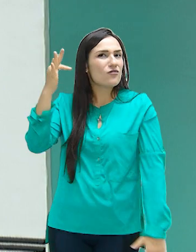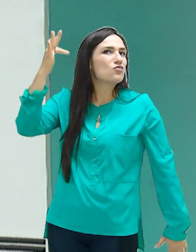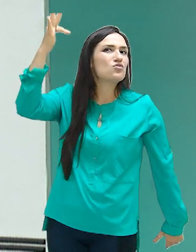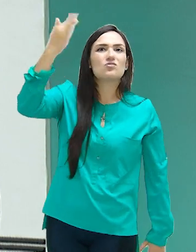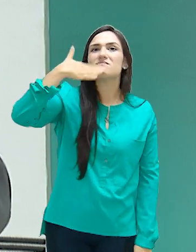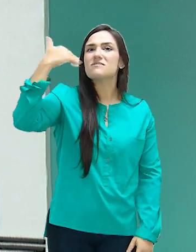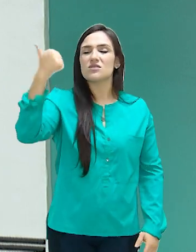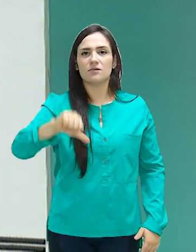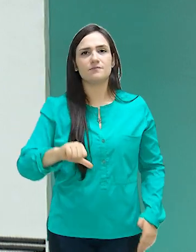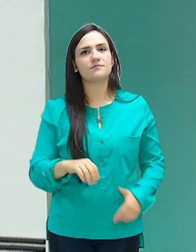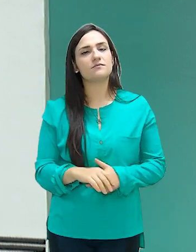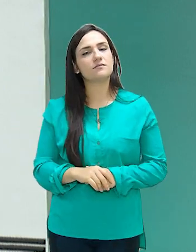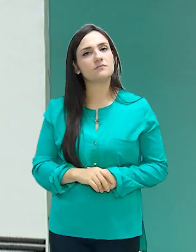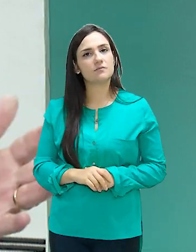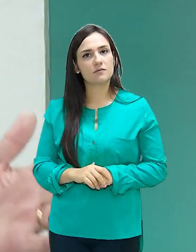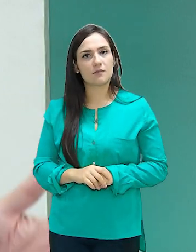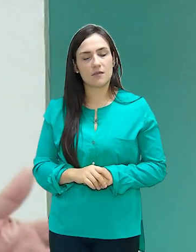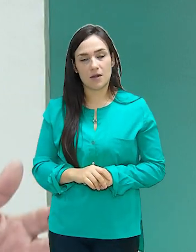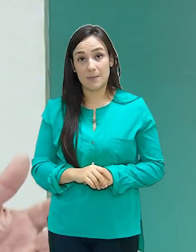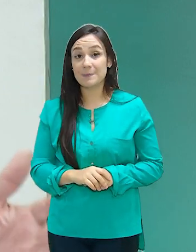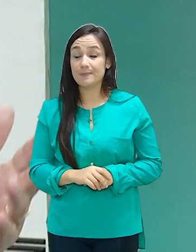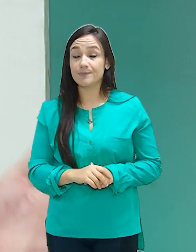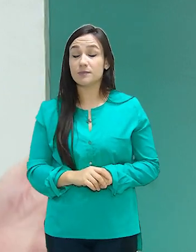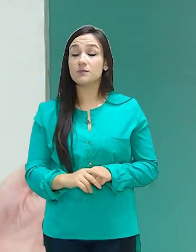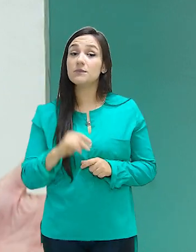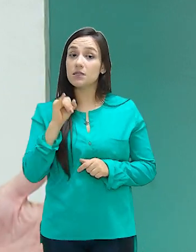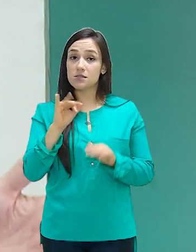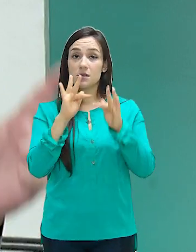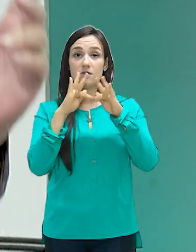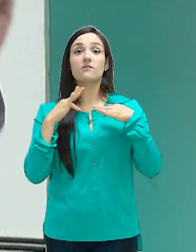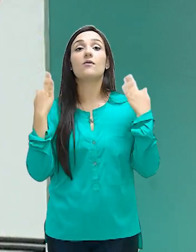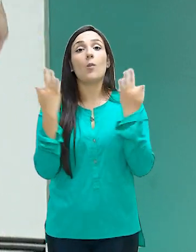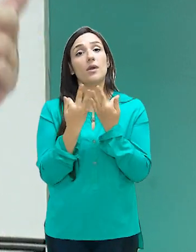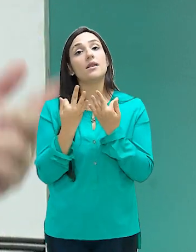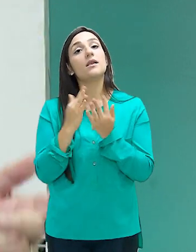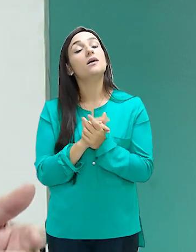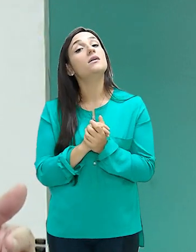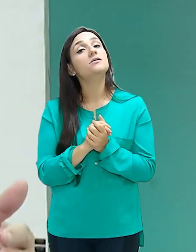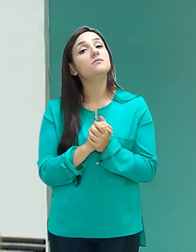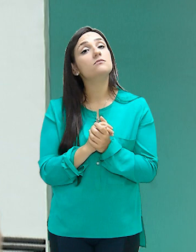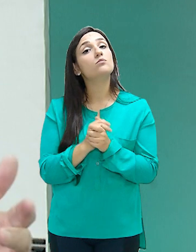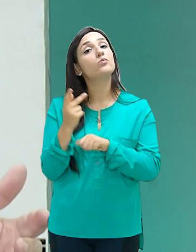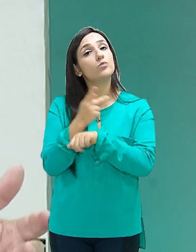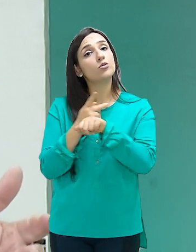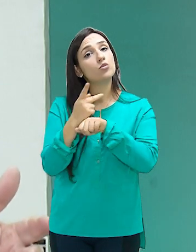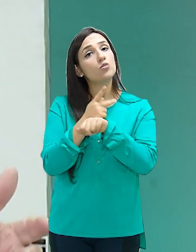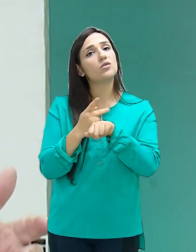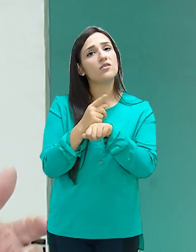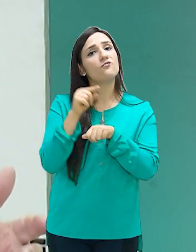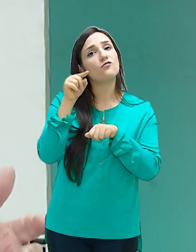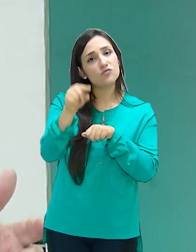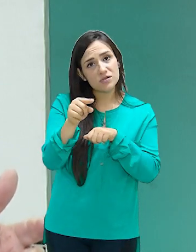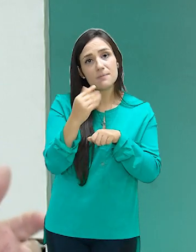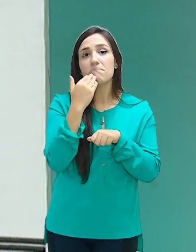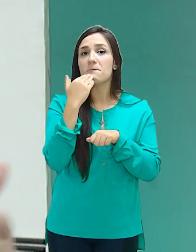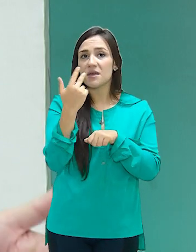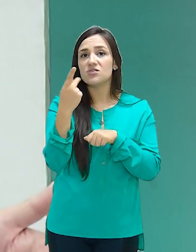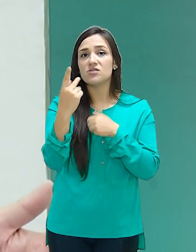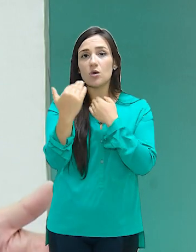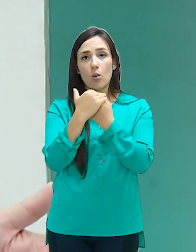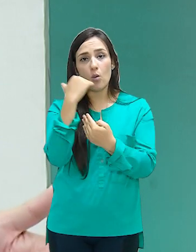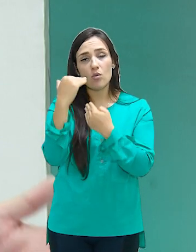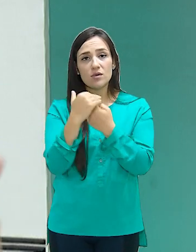Dona Valneta, quem procura os seus conselhos, né? Vamos colocar assim, né? Para tentar resolver essas questões de